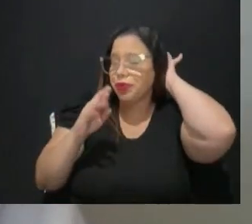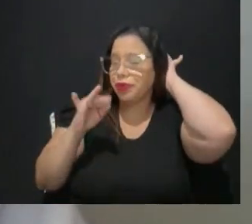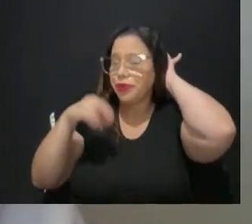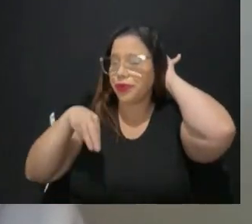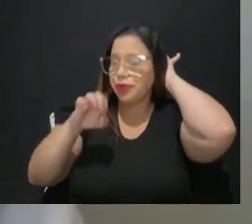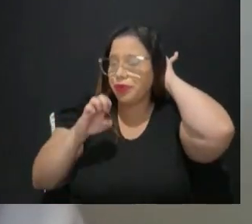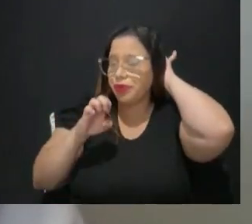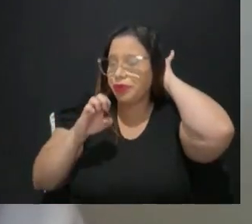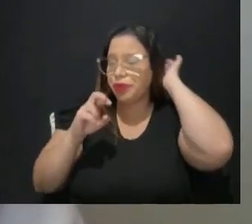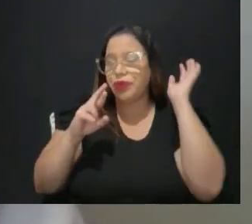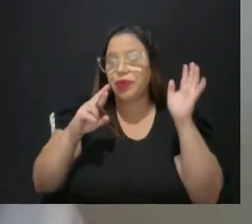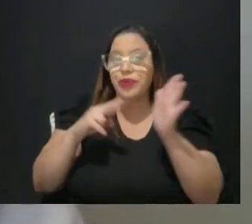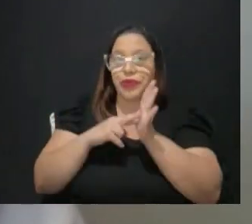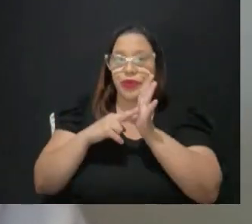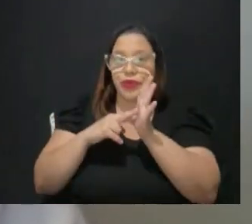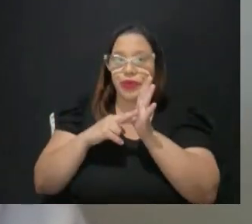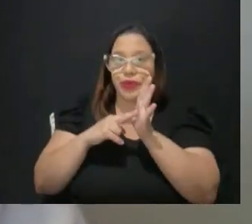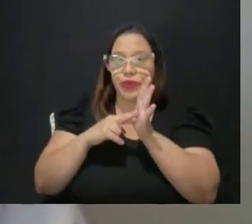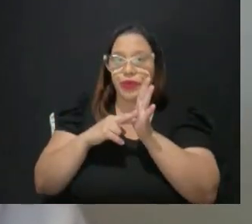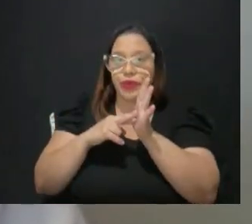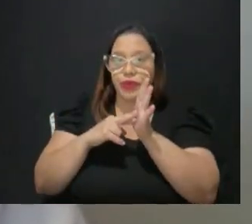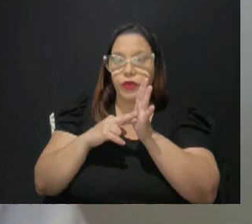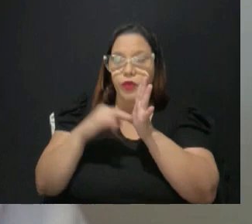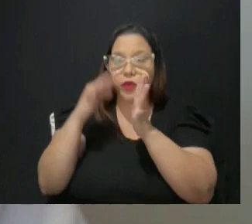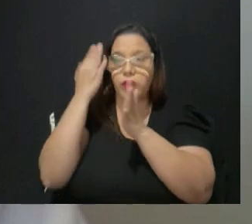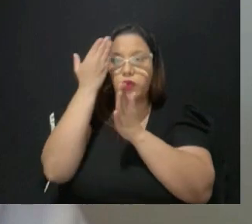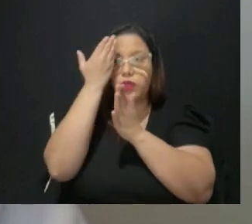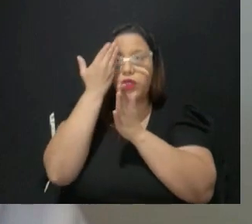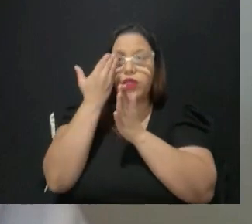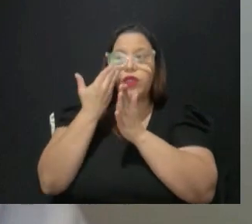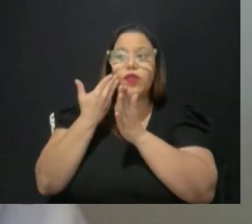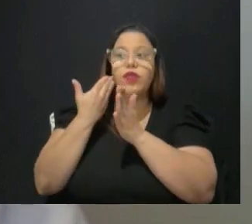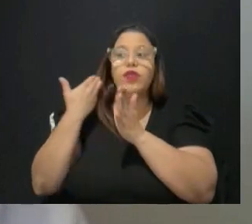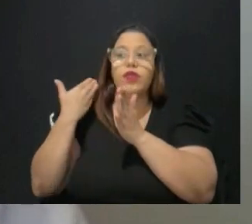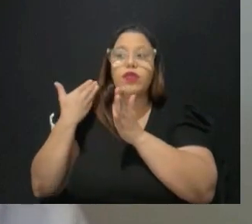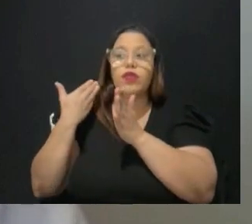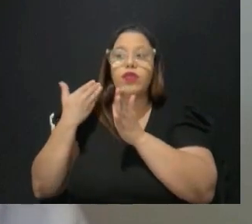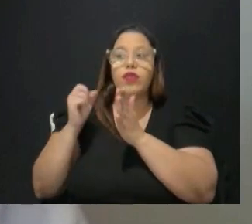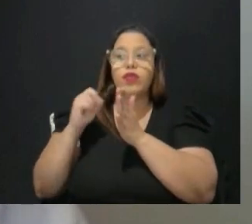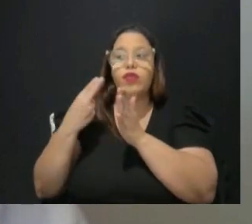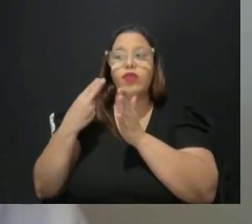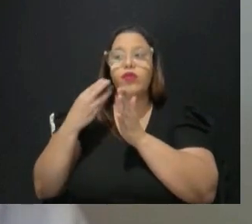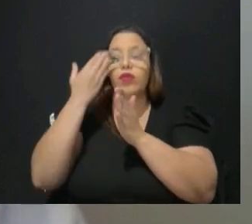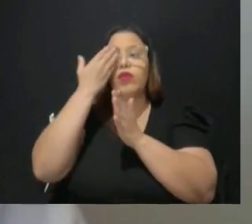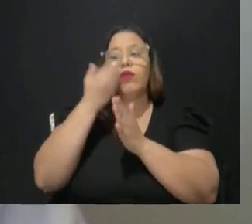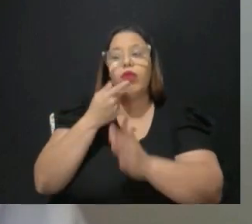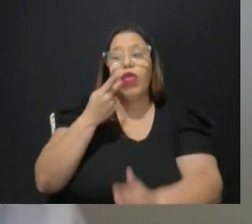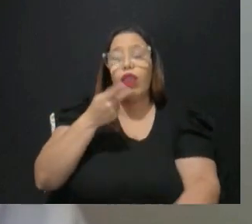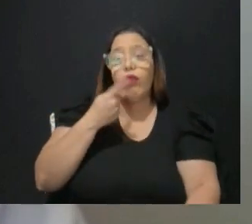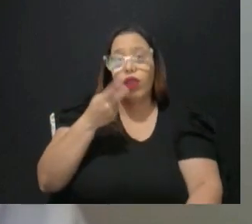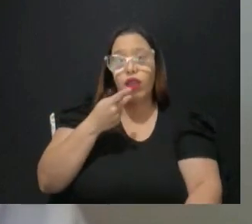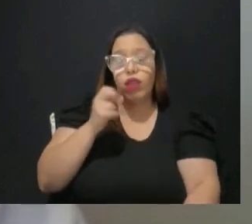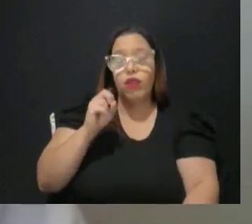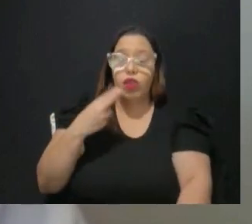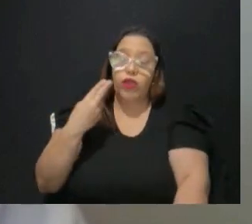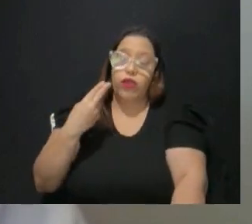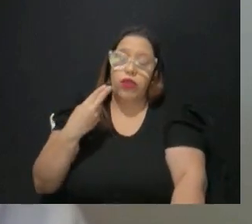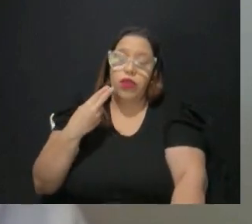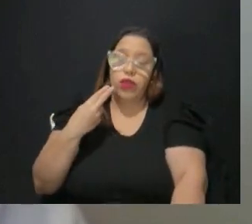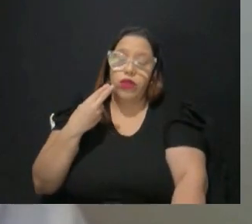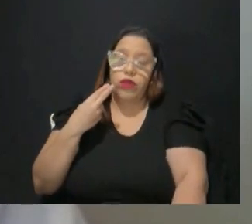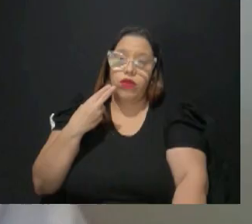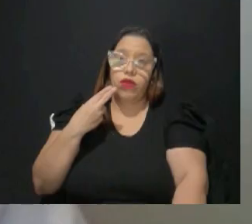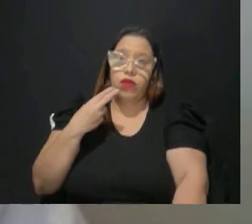que reflete uma paralisação de uma parte do corpo, né? Ou a paralisação da fala, né?